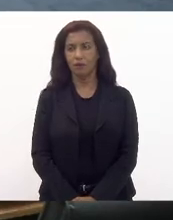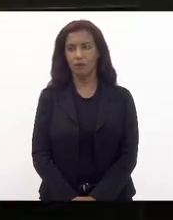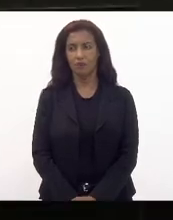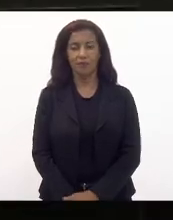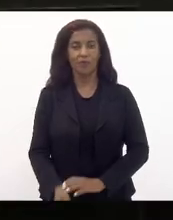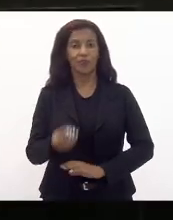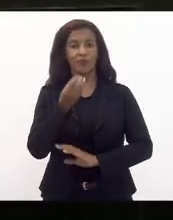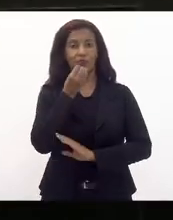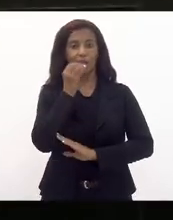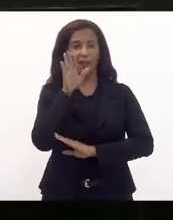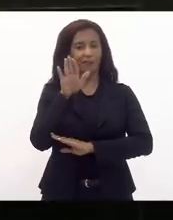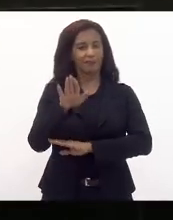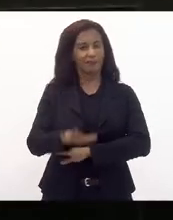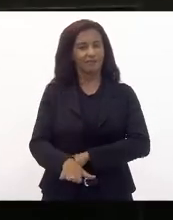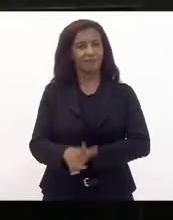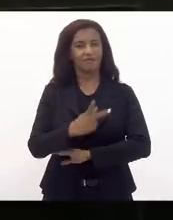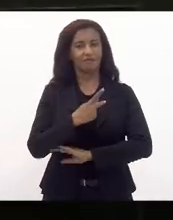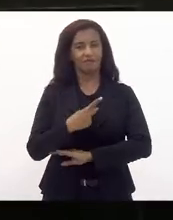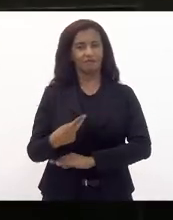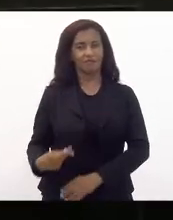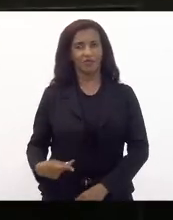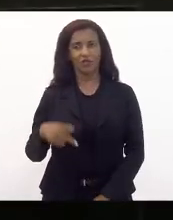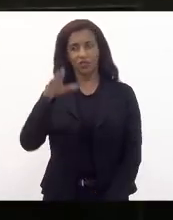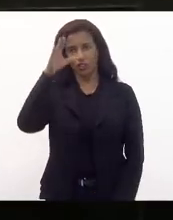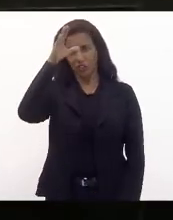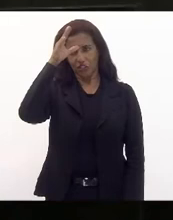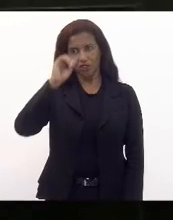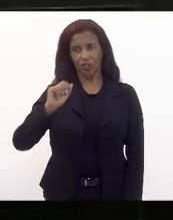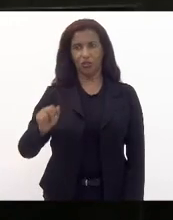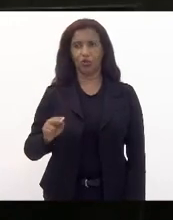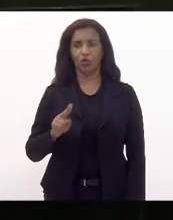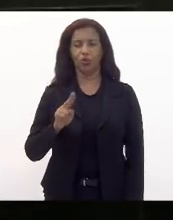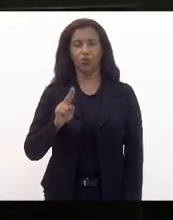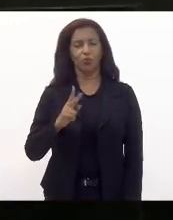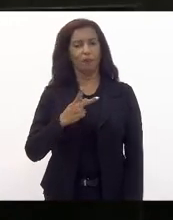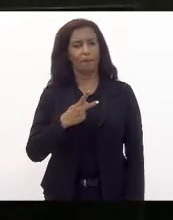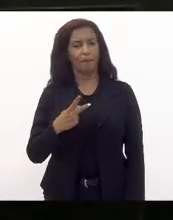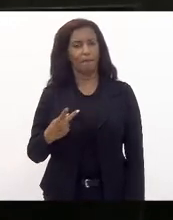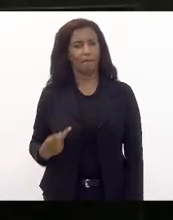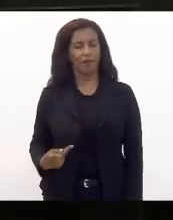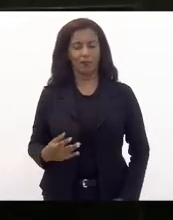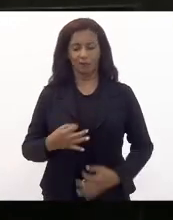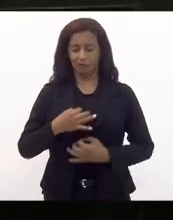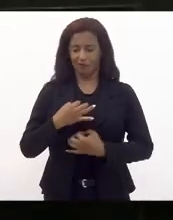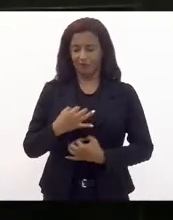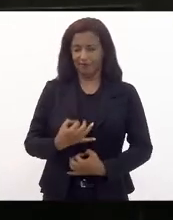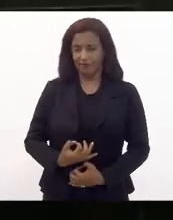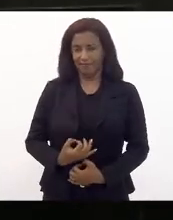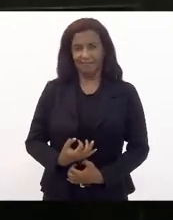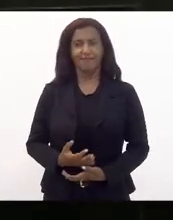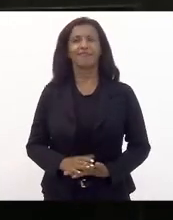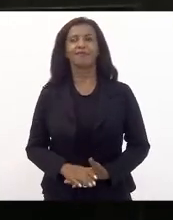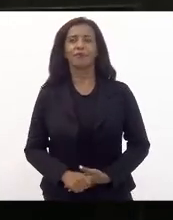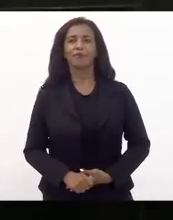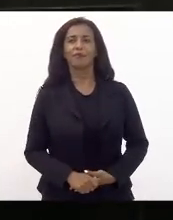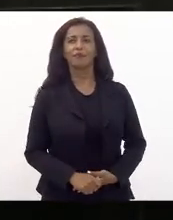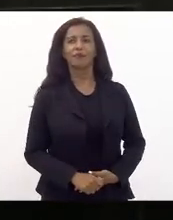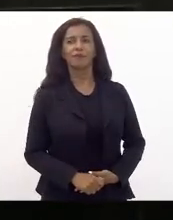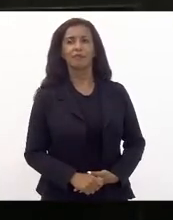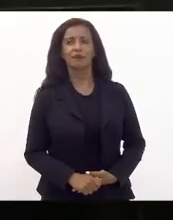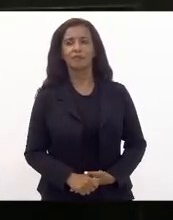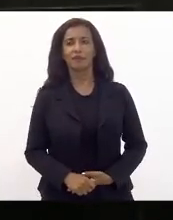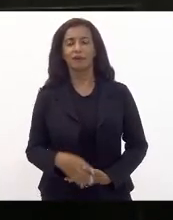boa tarde Presidente Deputado a tia Ju presidindo sempre com muita elegância é muito brilhante